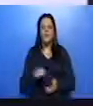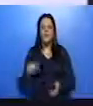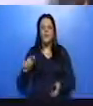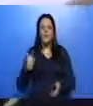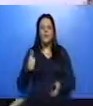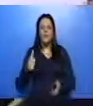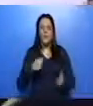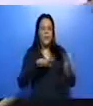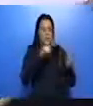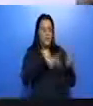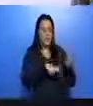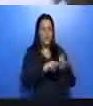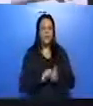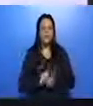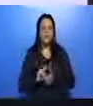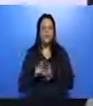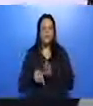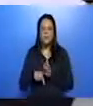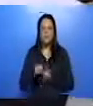depois nós vamos para a diquinha.